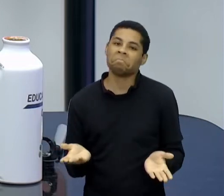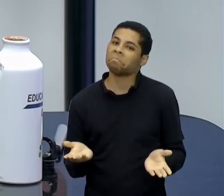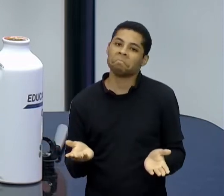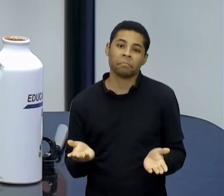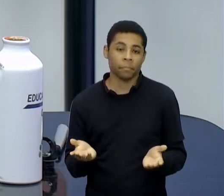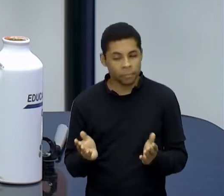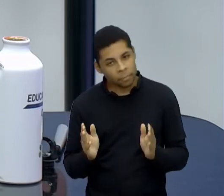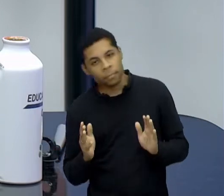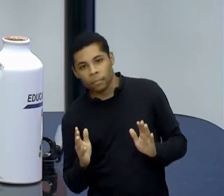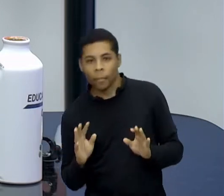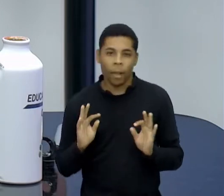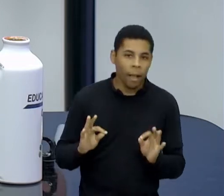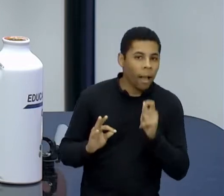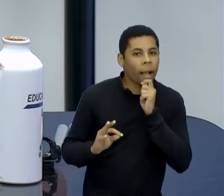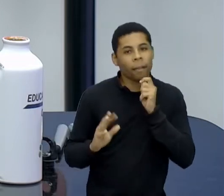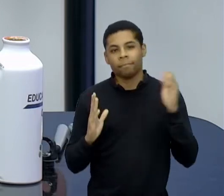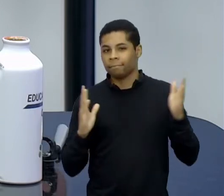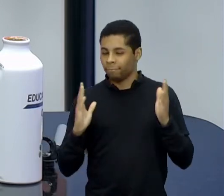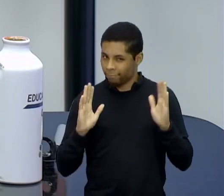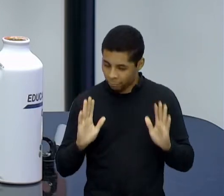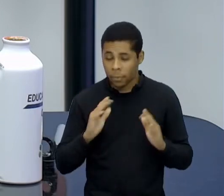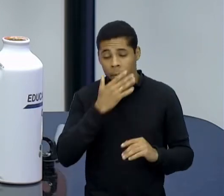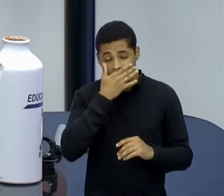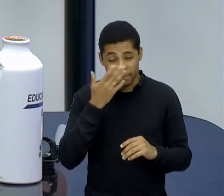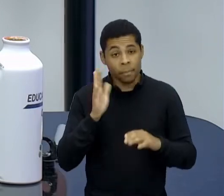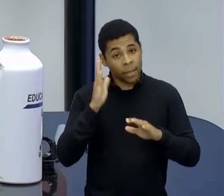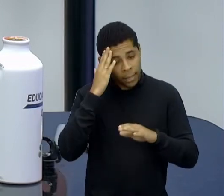é nesse período e